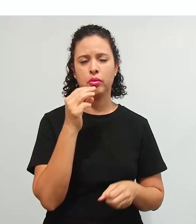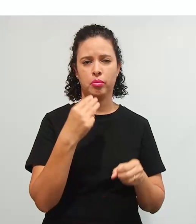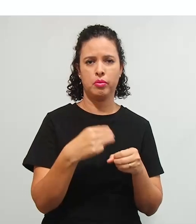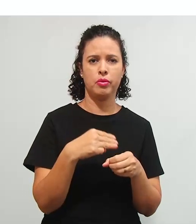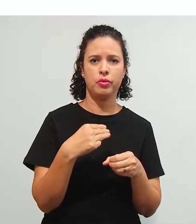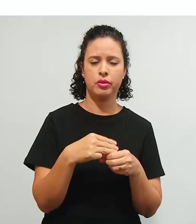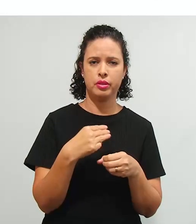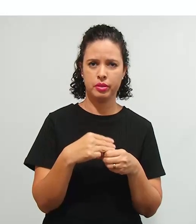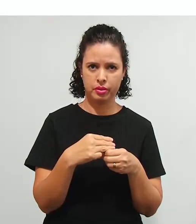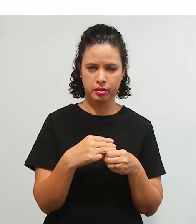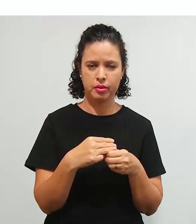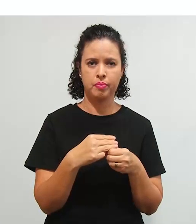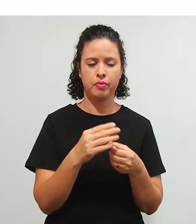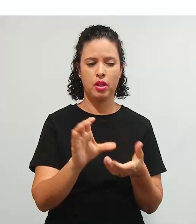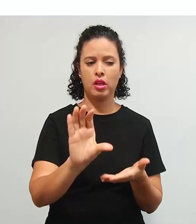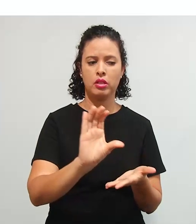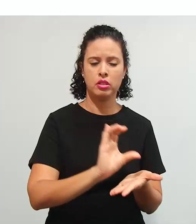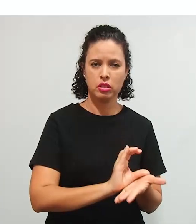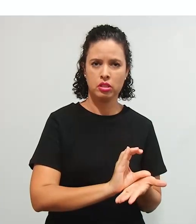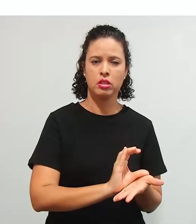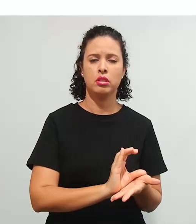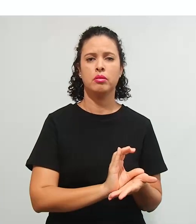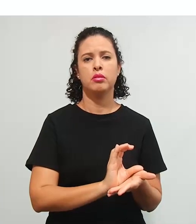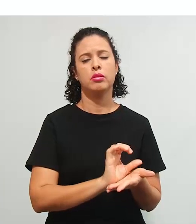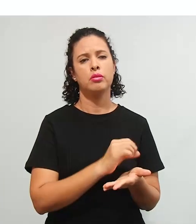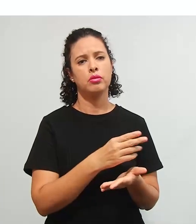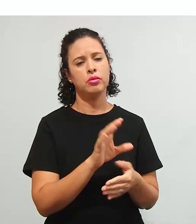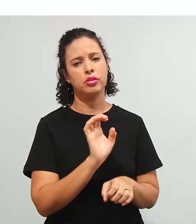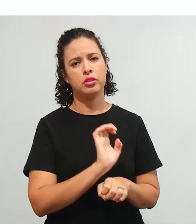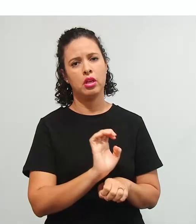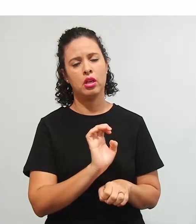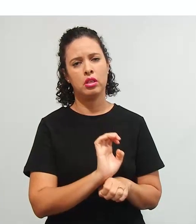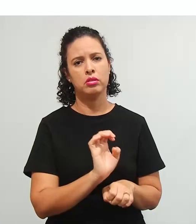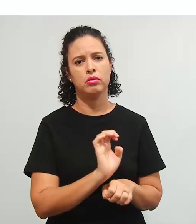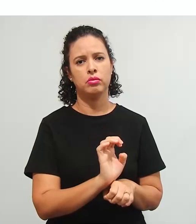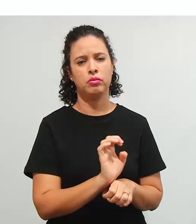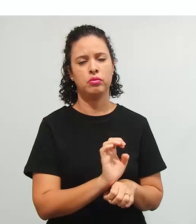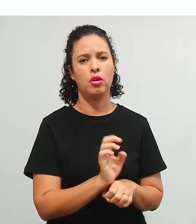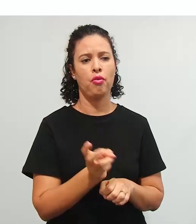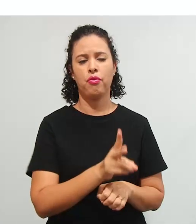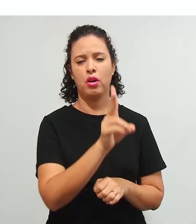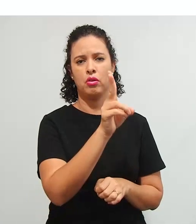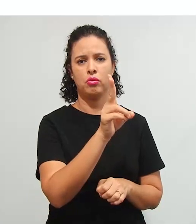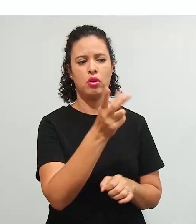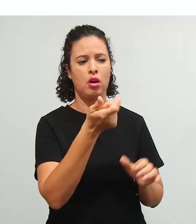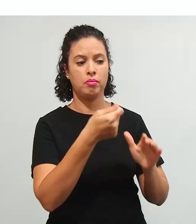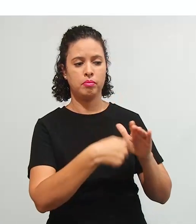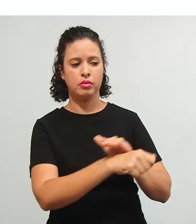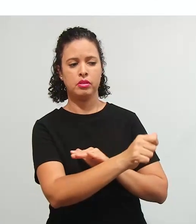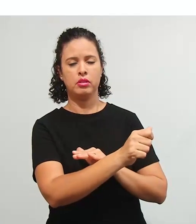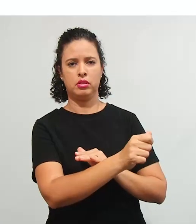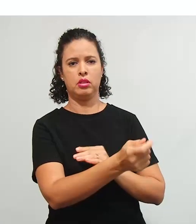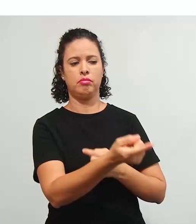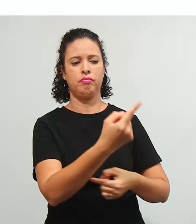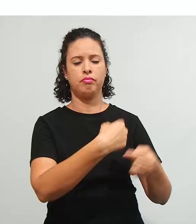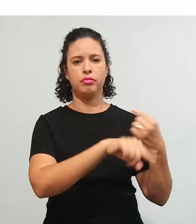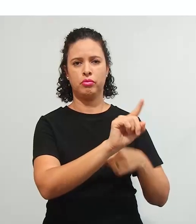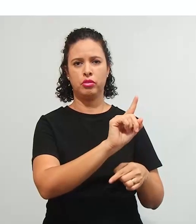município, ele recebe, ou o Estado recebe os valores e deixa aplicado. Esse valor aplicado